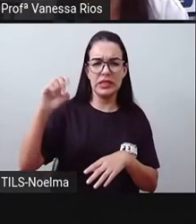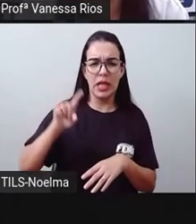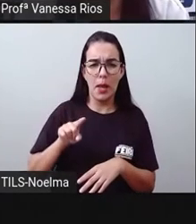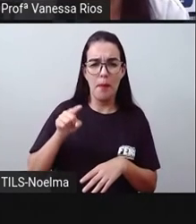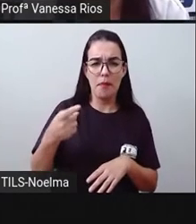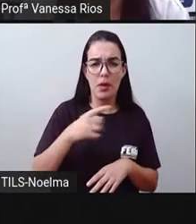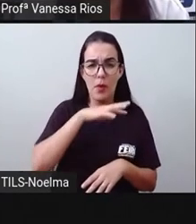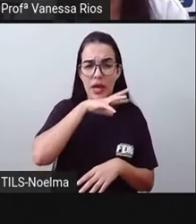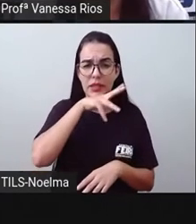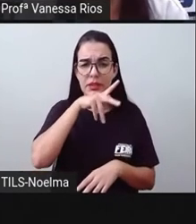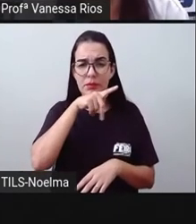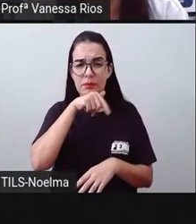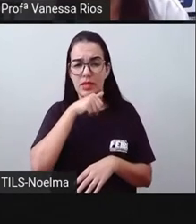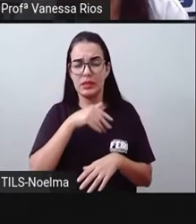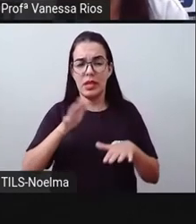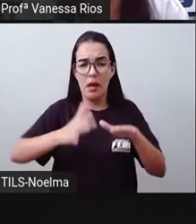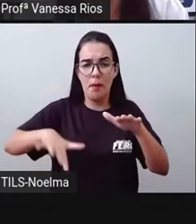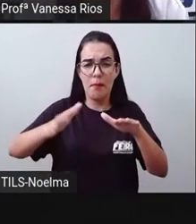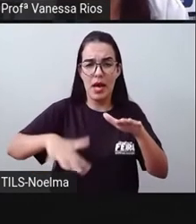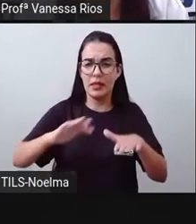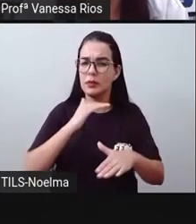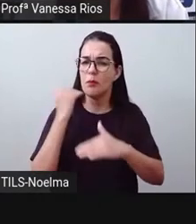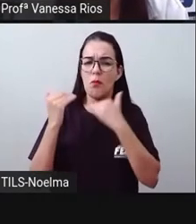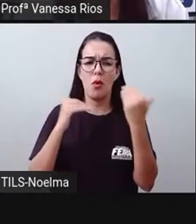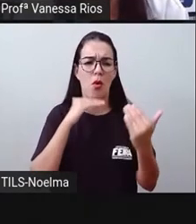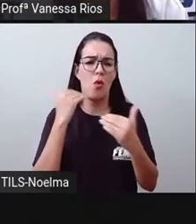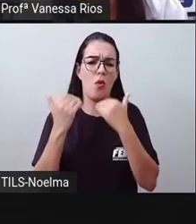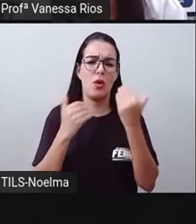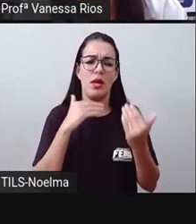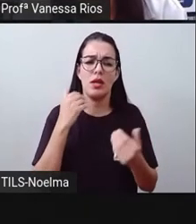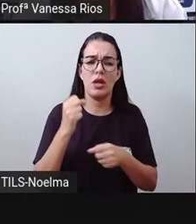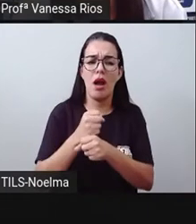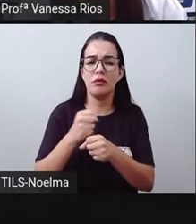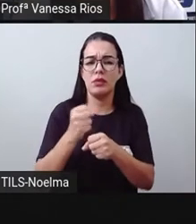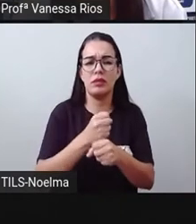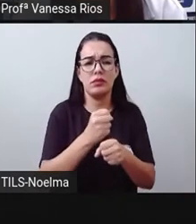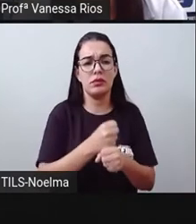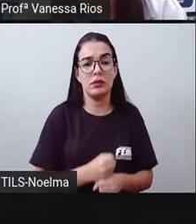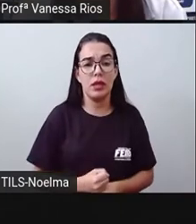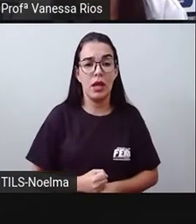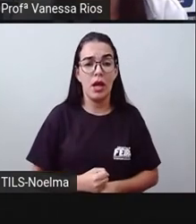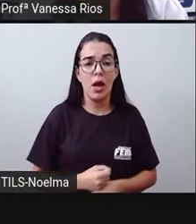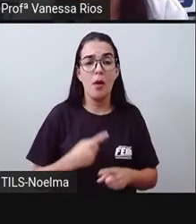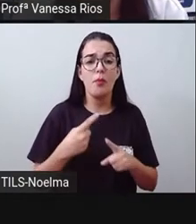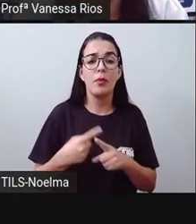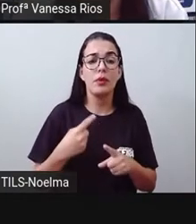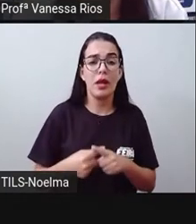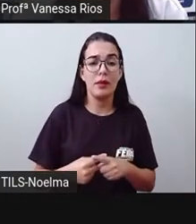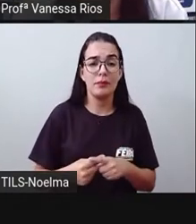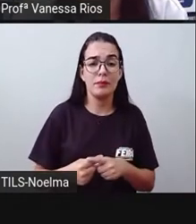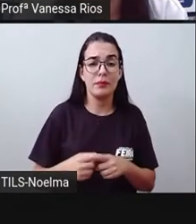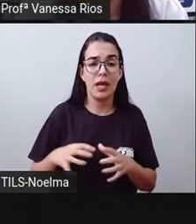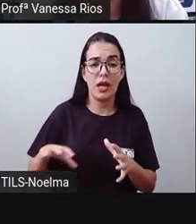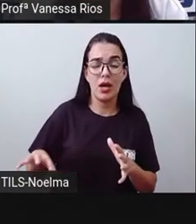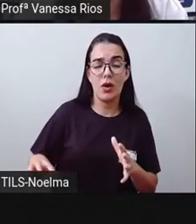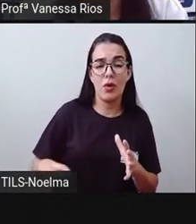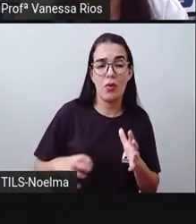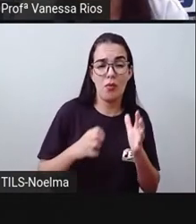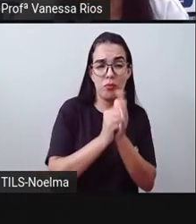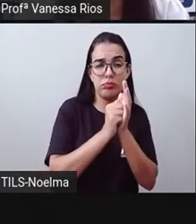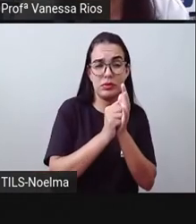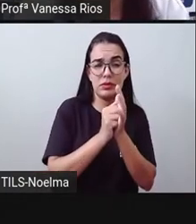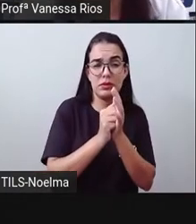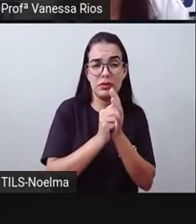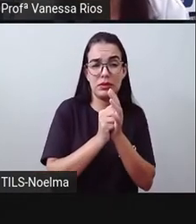contaminação de plásticos nos oceanos. Segundo pesquisa da Universidade de Queensland, na